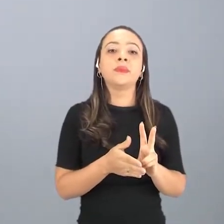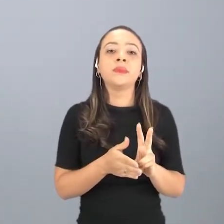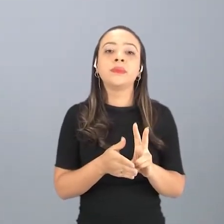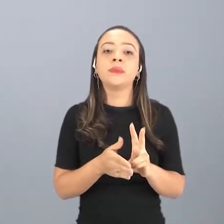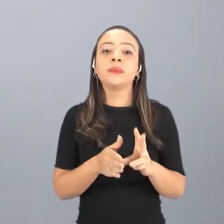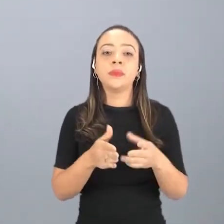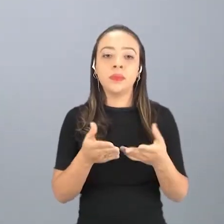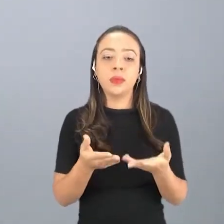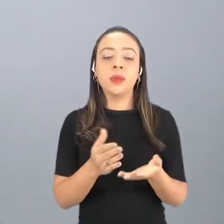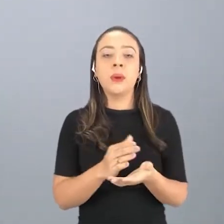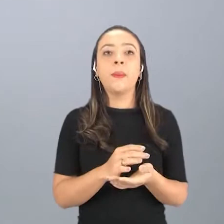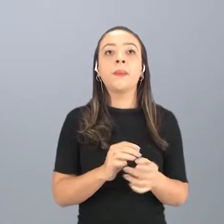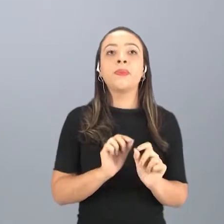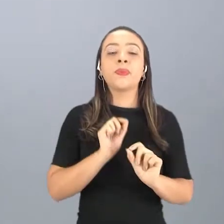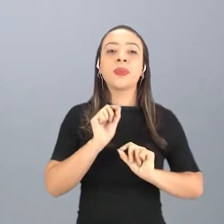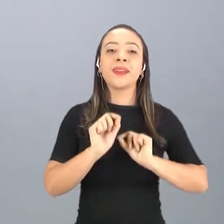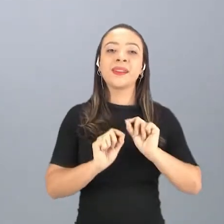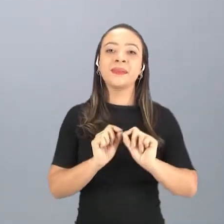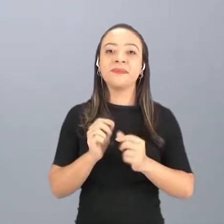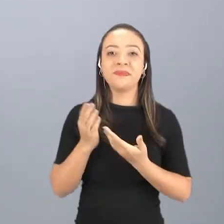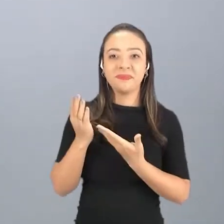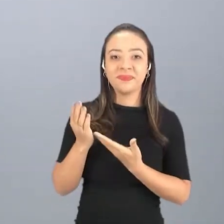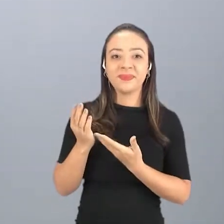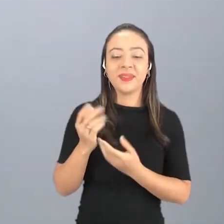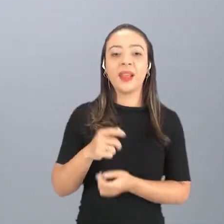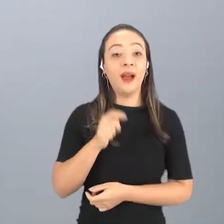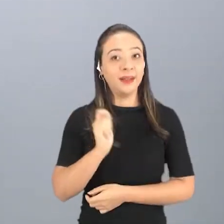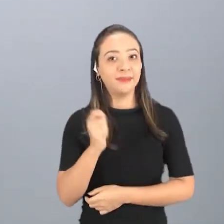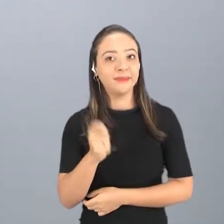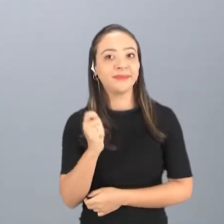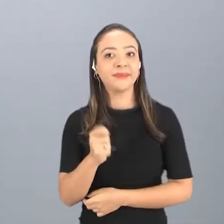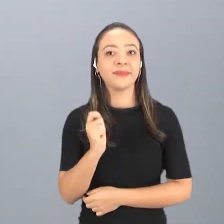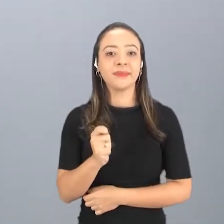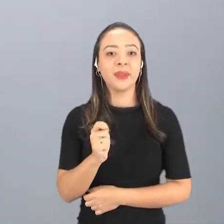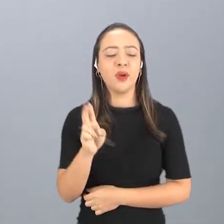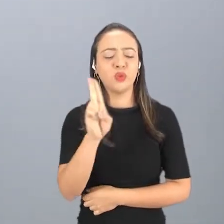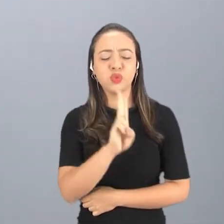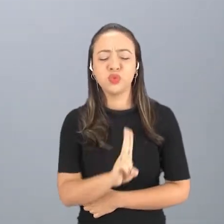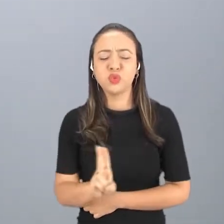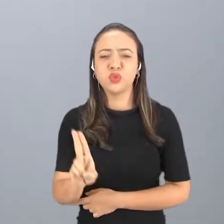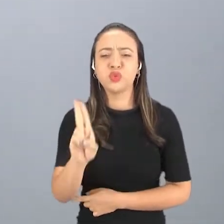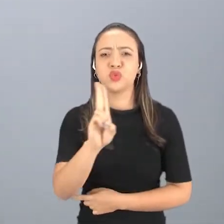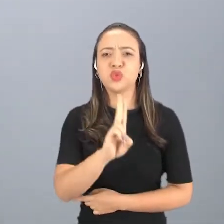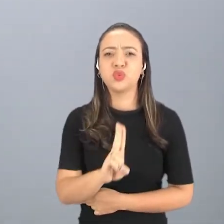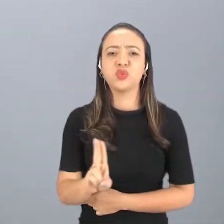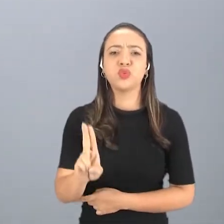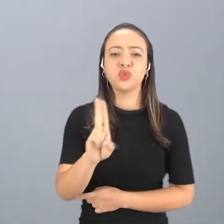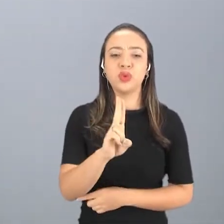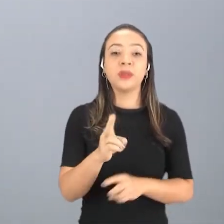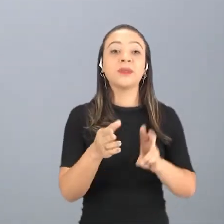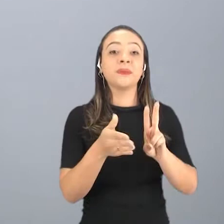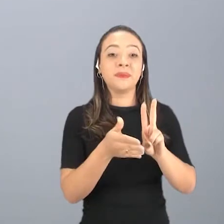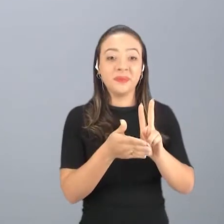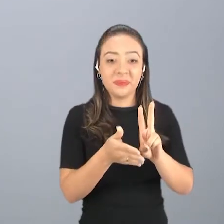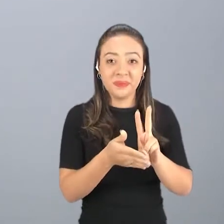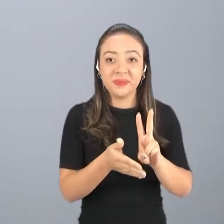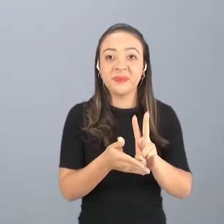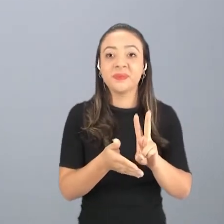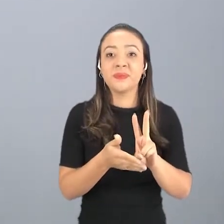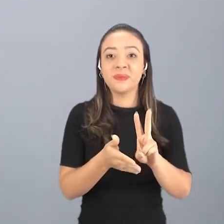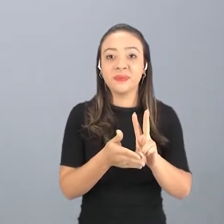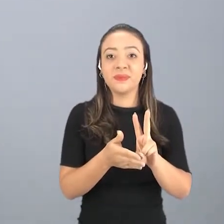Sul, tá? Então, esse maracá aqui muito usado pelos índios. Então, vejam que